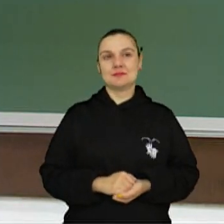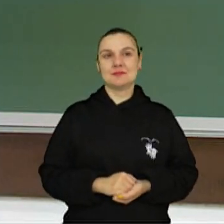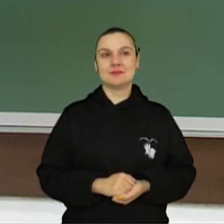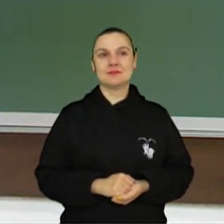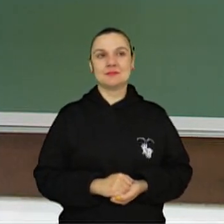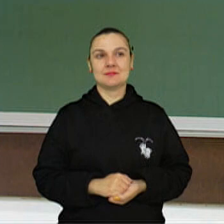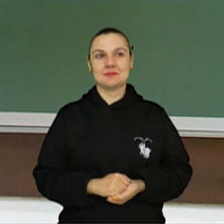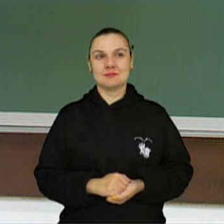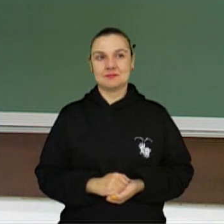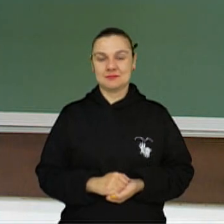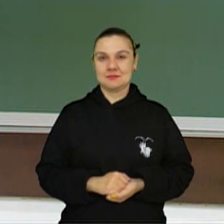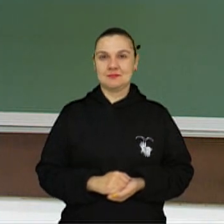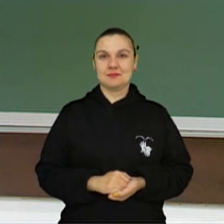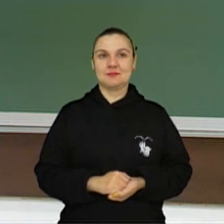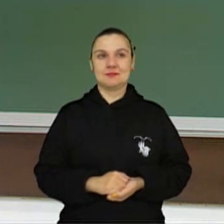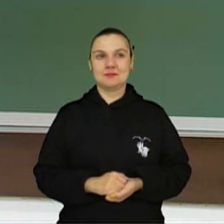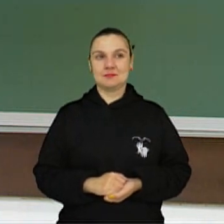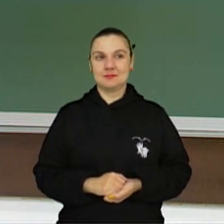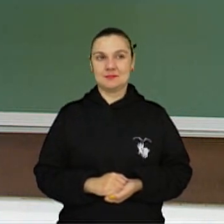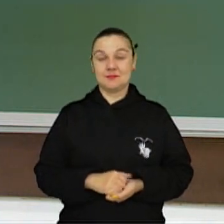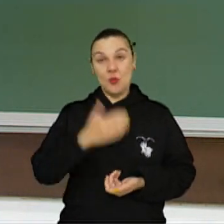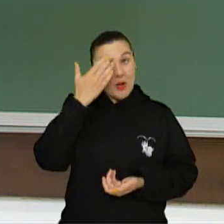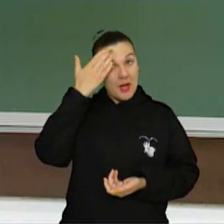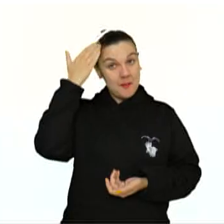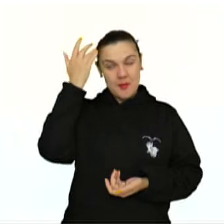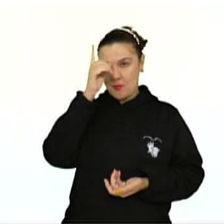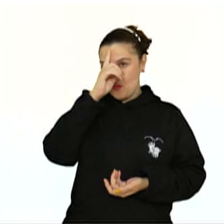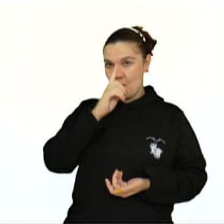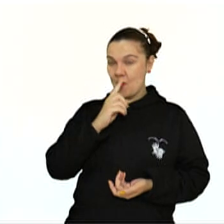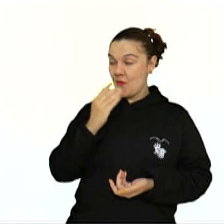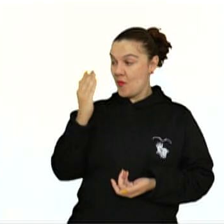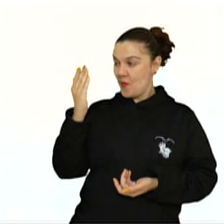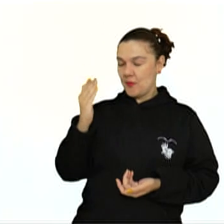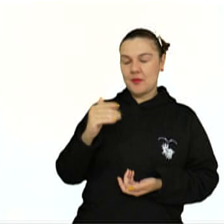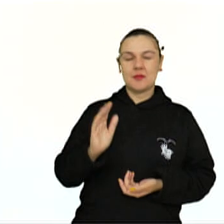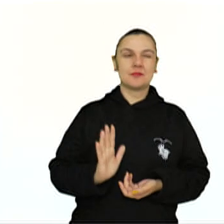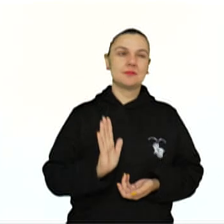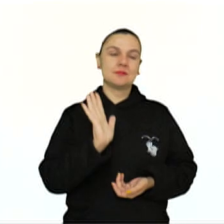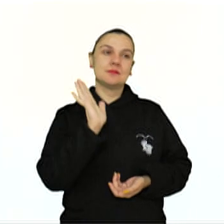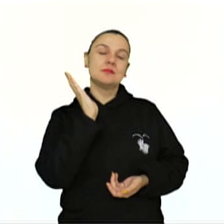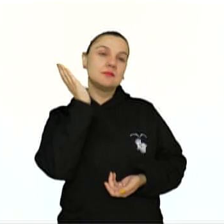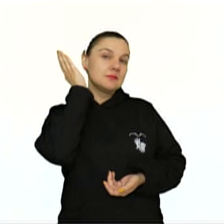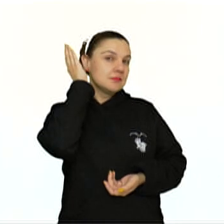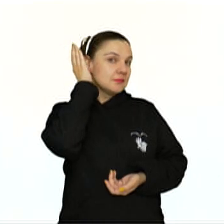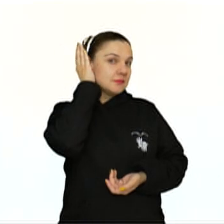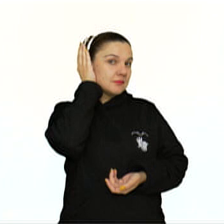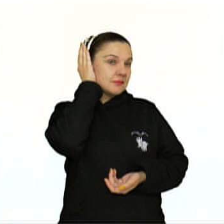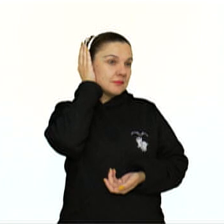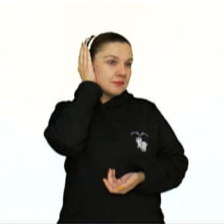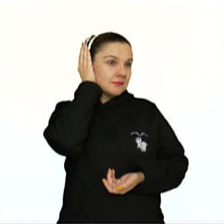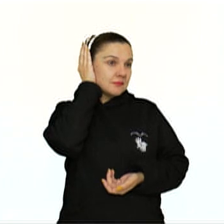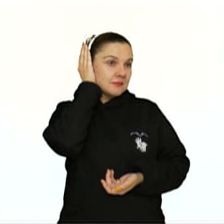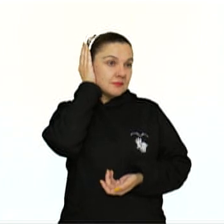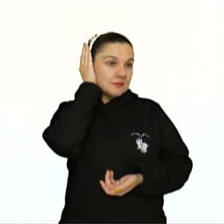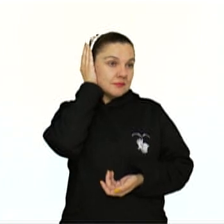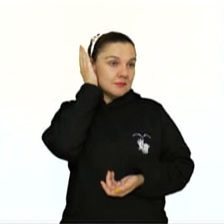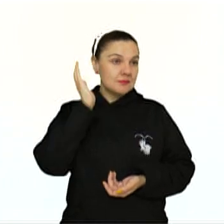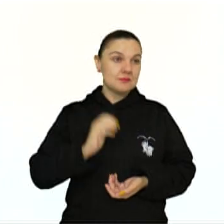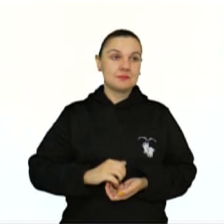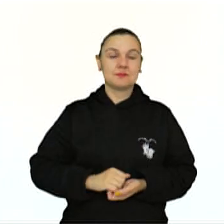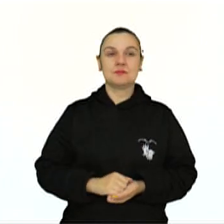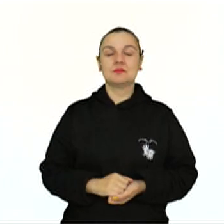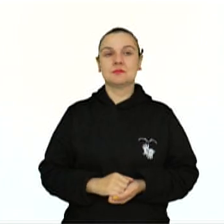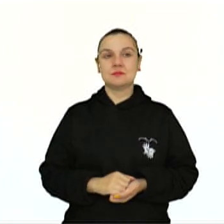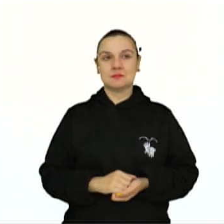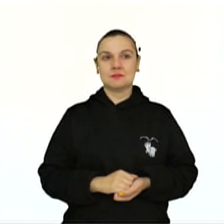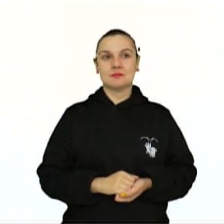la chica com el pelo rubio, ou seja, loiro, que está apontando a mão aqui cerca dele, na oreja, não?